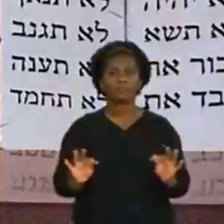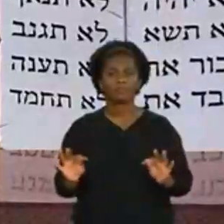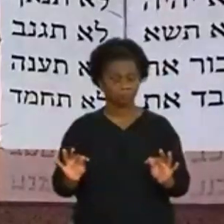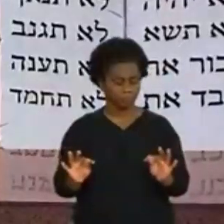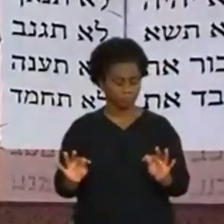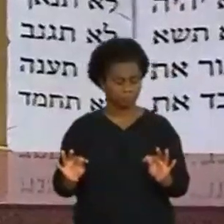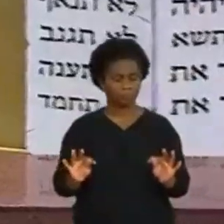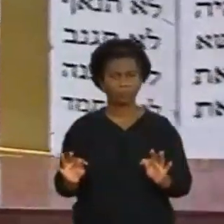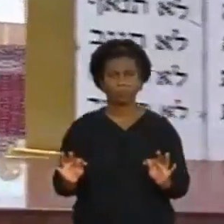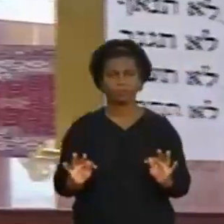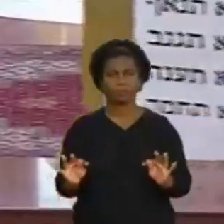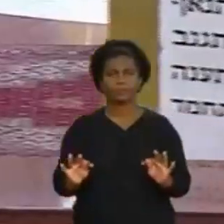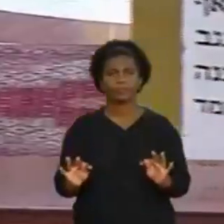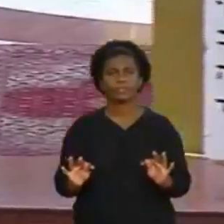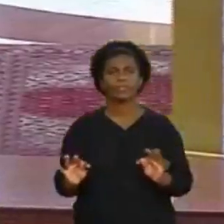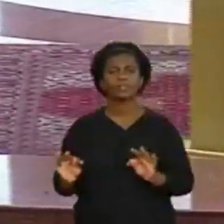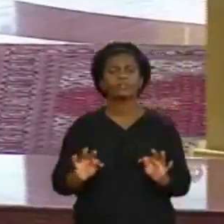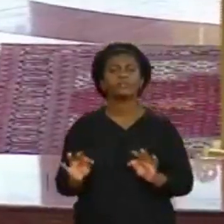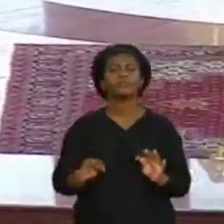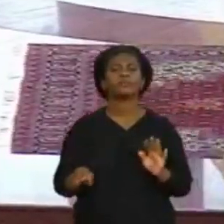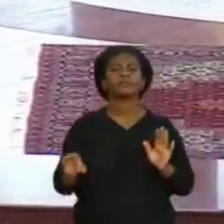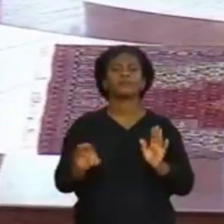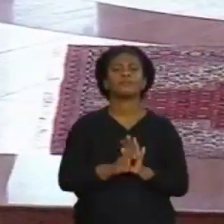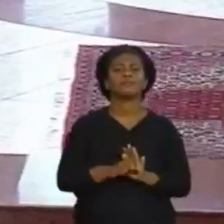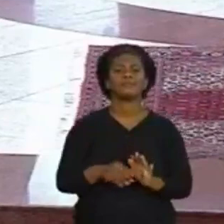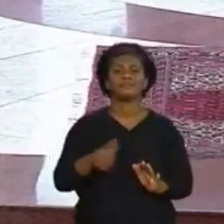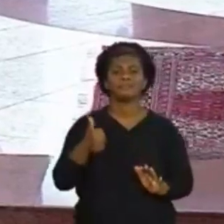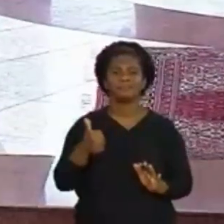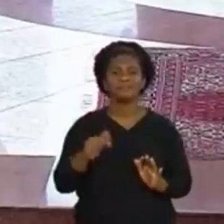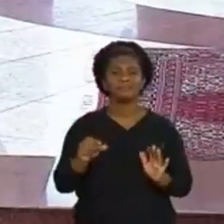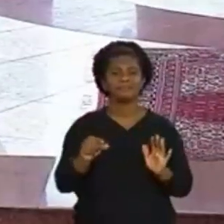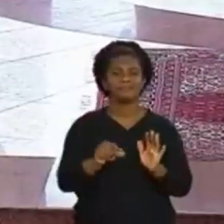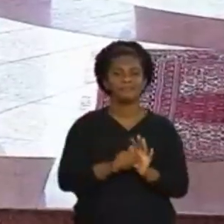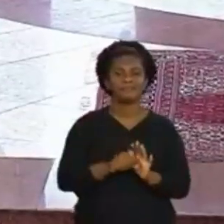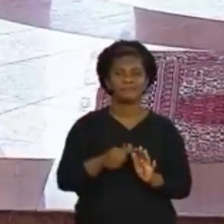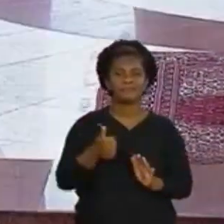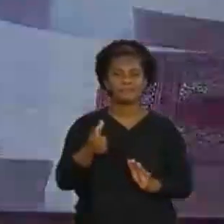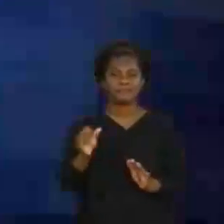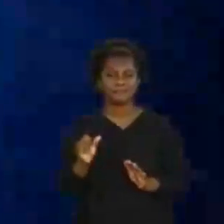Não. Isso é Hebreus. Tito 1:16. Diz assim, ó.